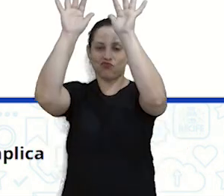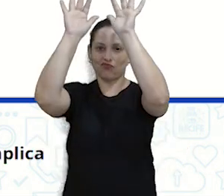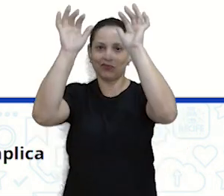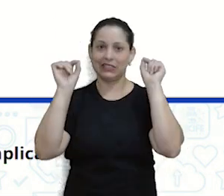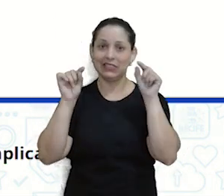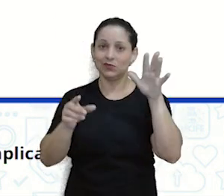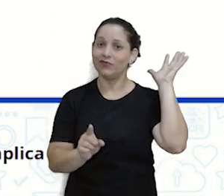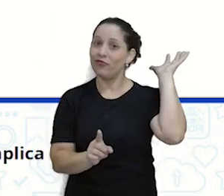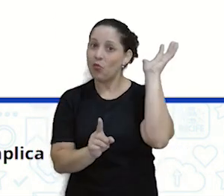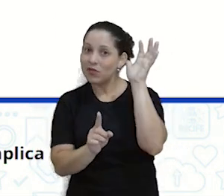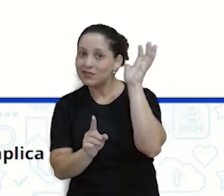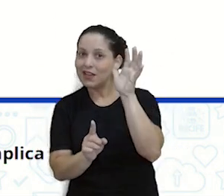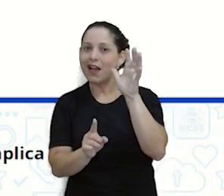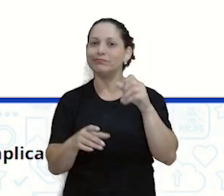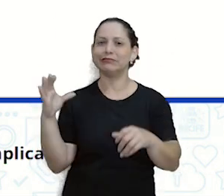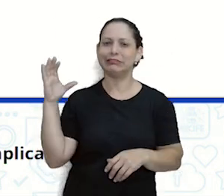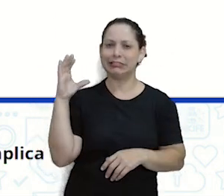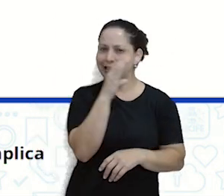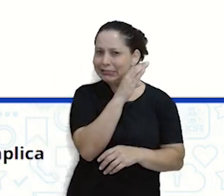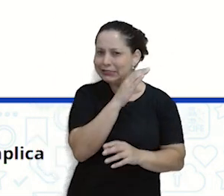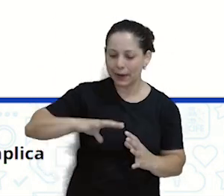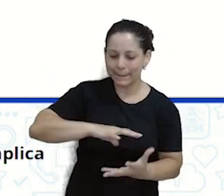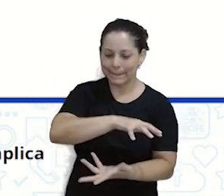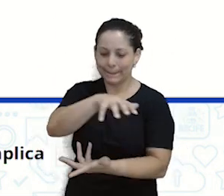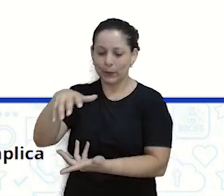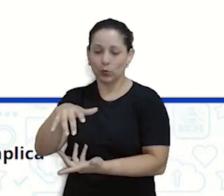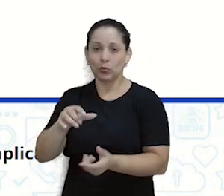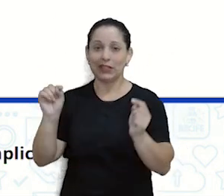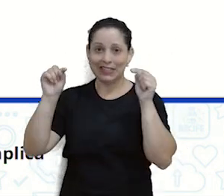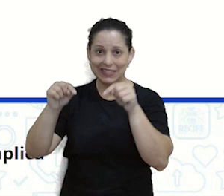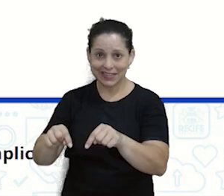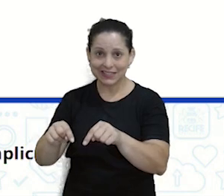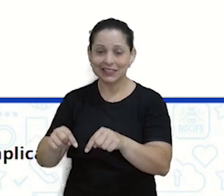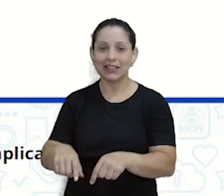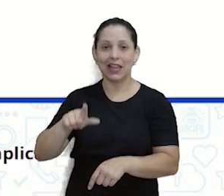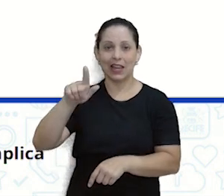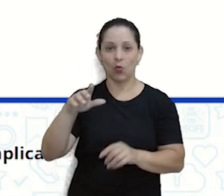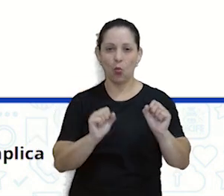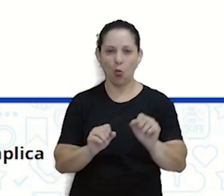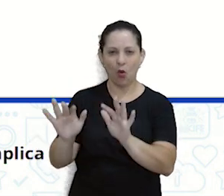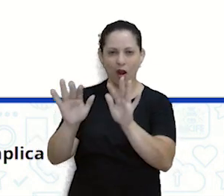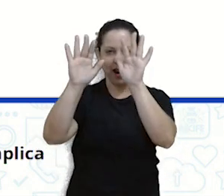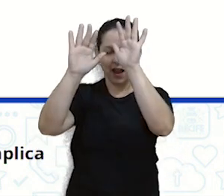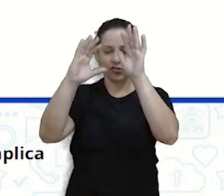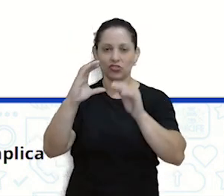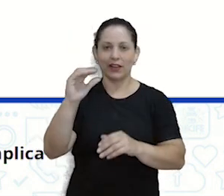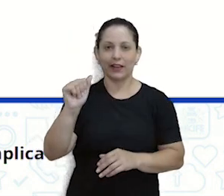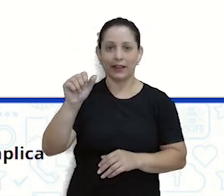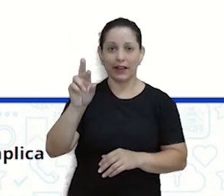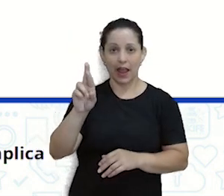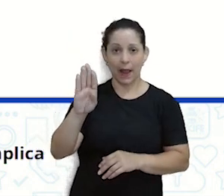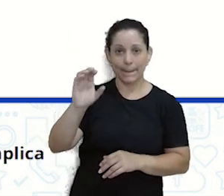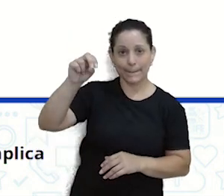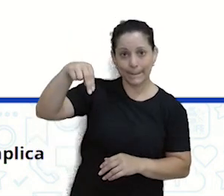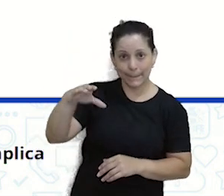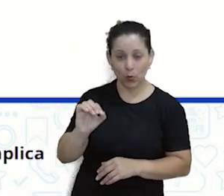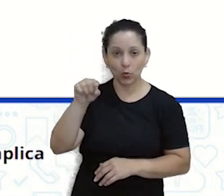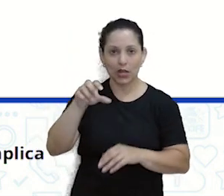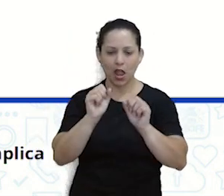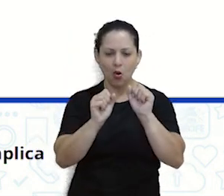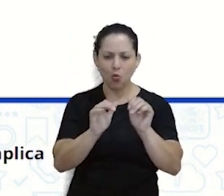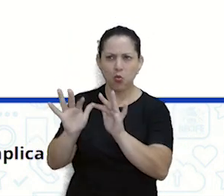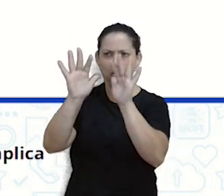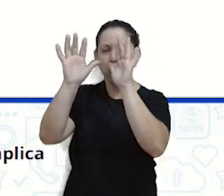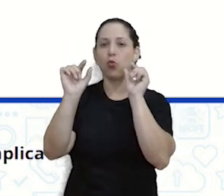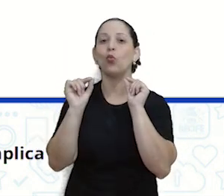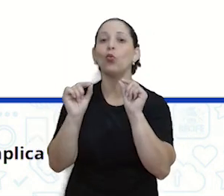o aquecimento global. E o gás carbônico é o gás que mais contribui para o agravamento do efeito estufa. Ele é emitido a partir